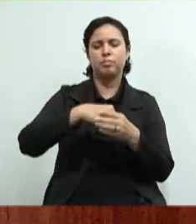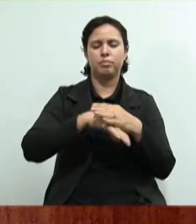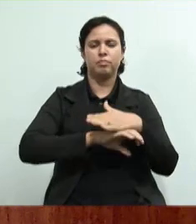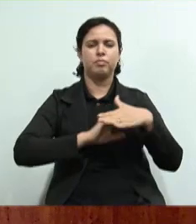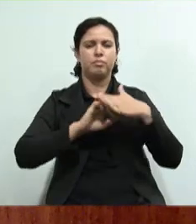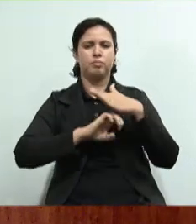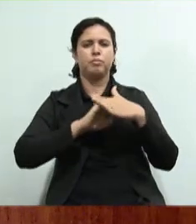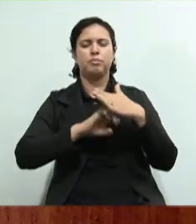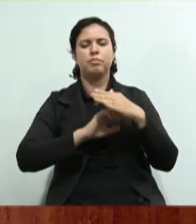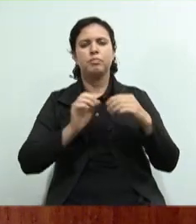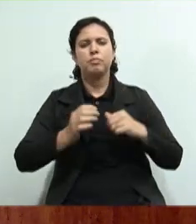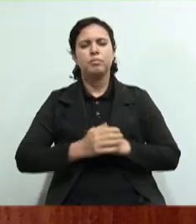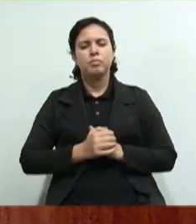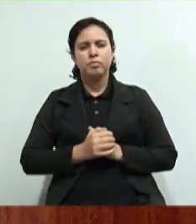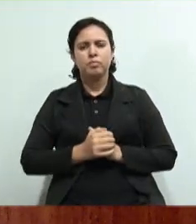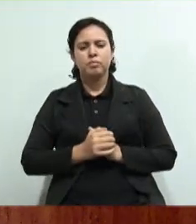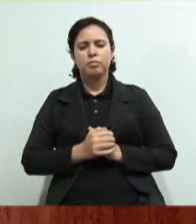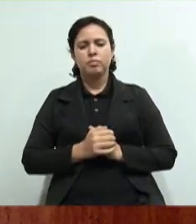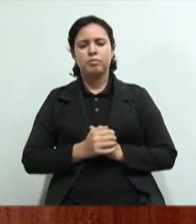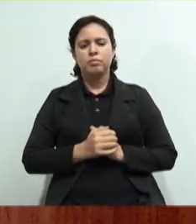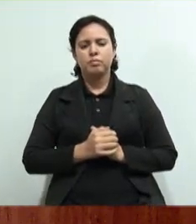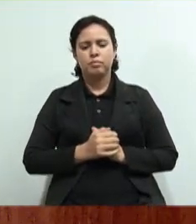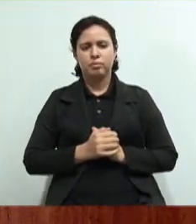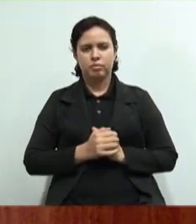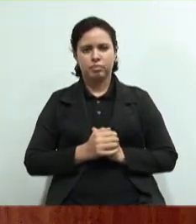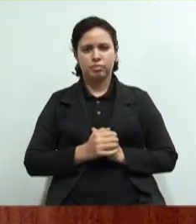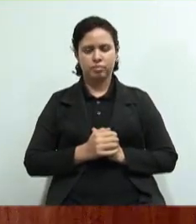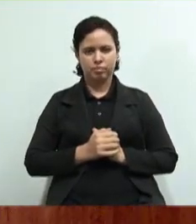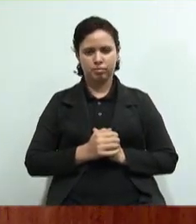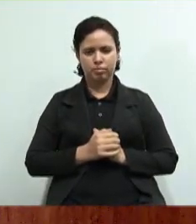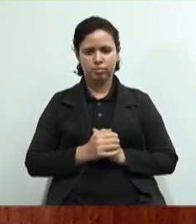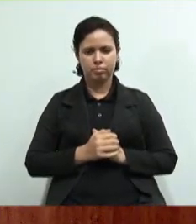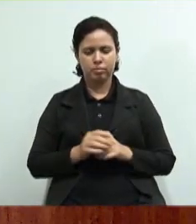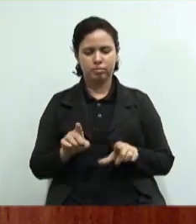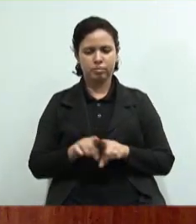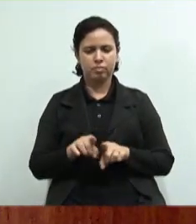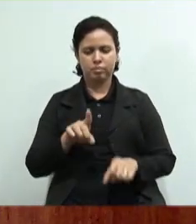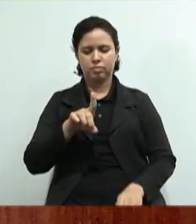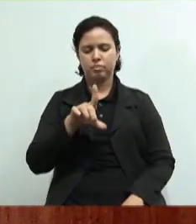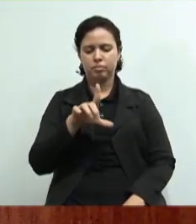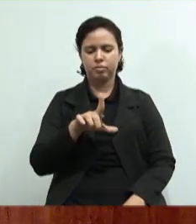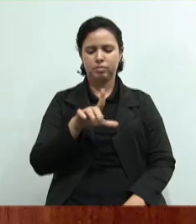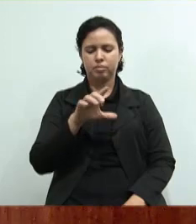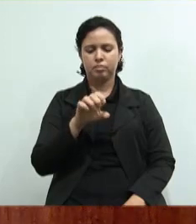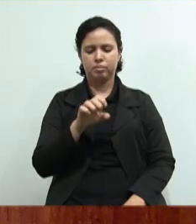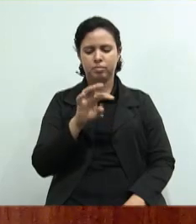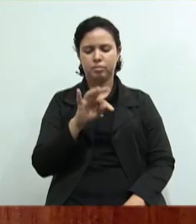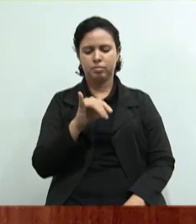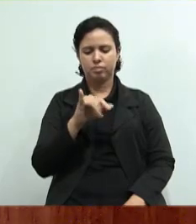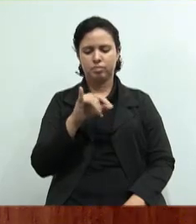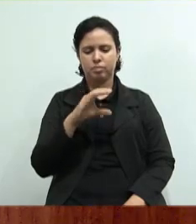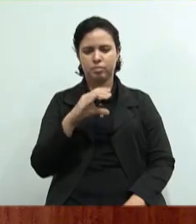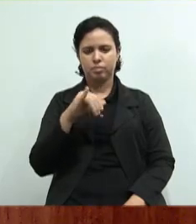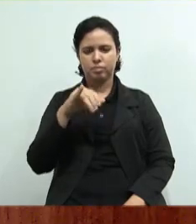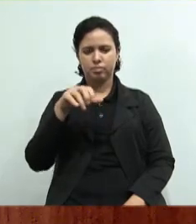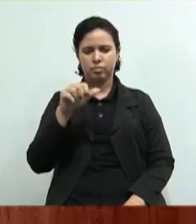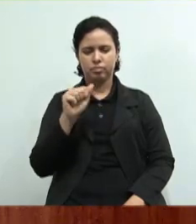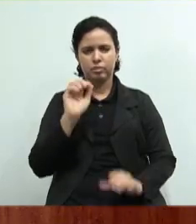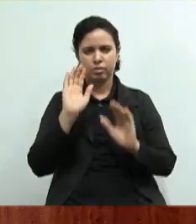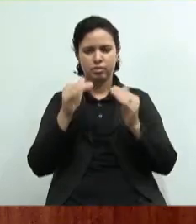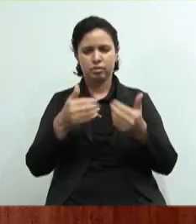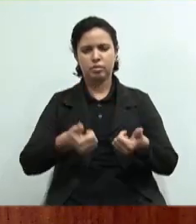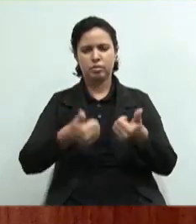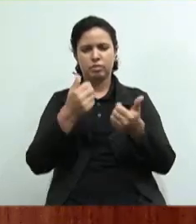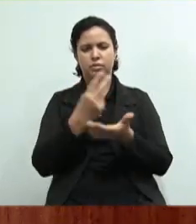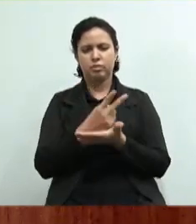nível. E tem a Letícia, última que a gente selecionou, que diz que é um ciclo de desenvolvimento que tem o foco na